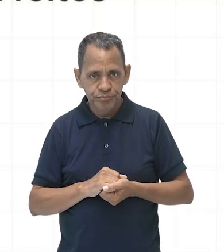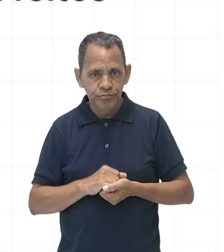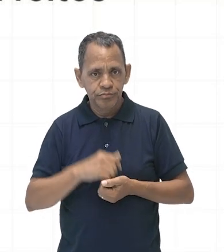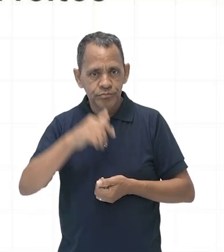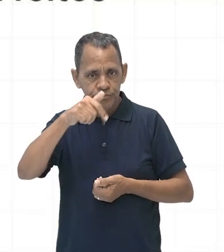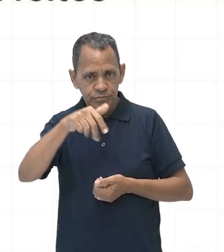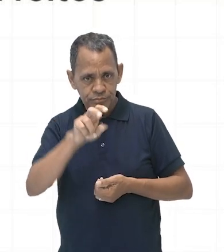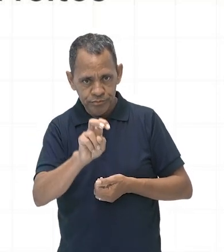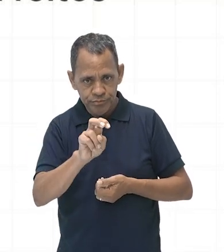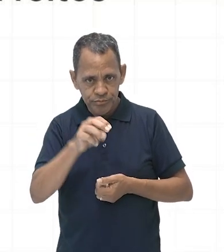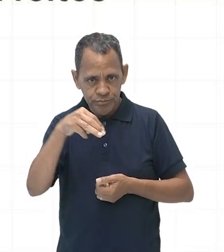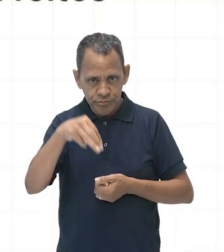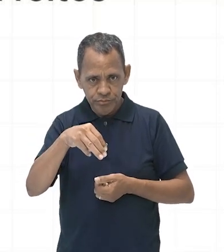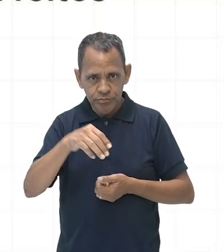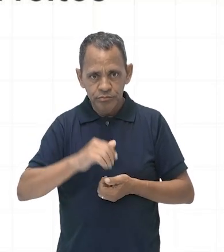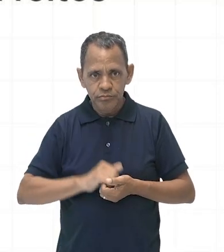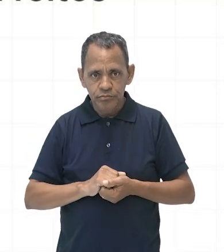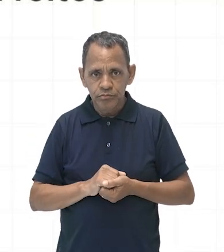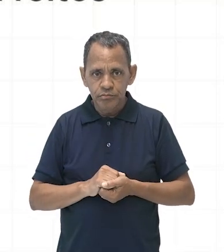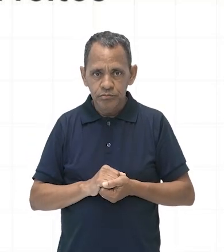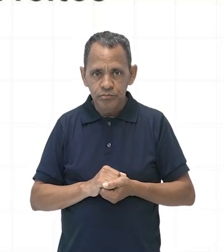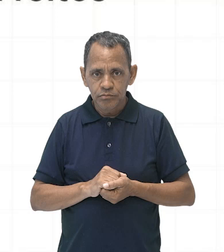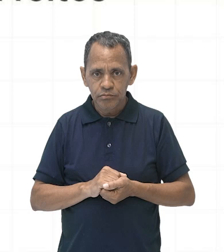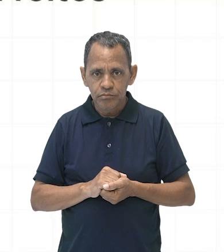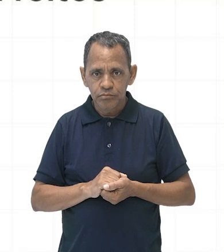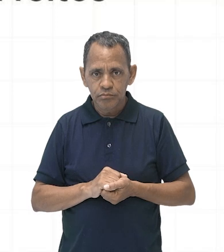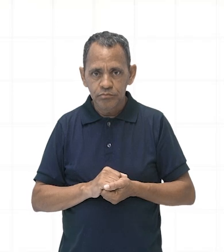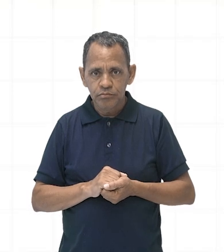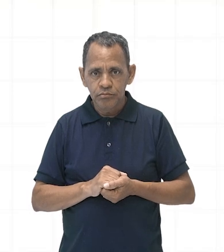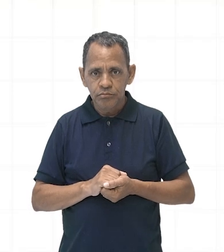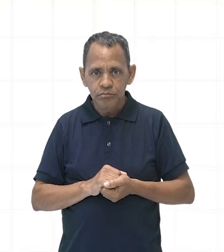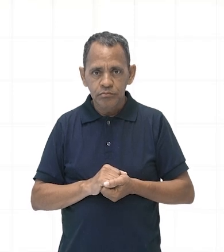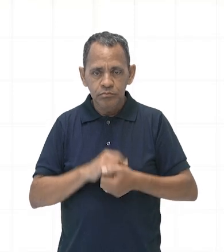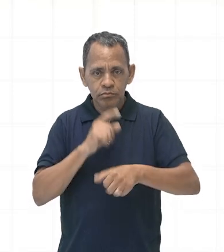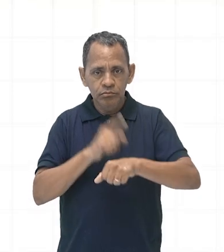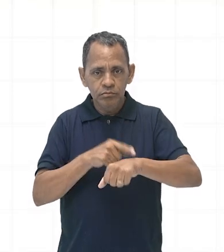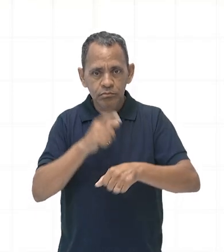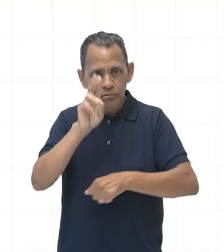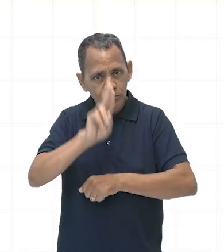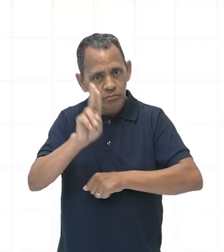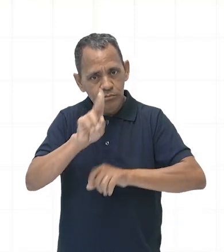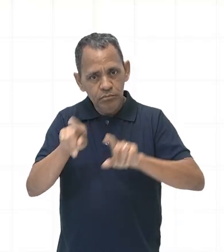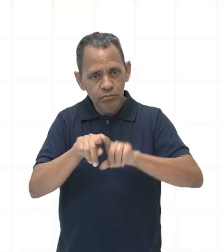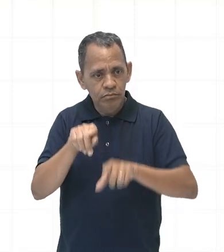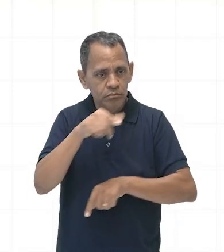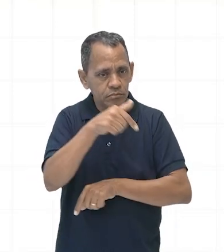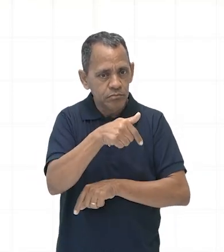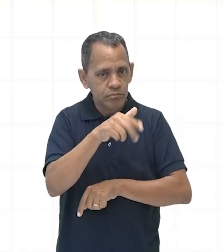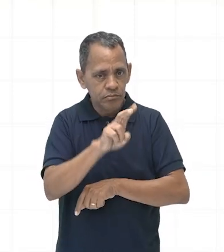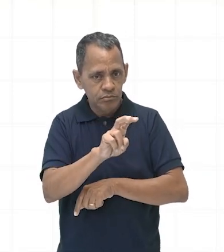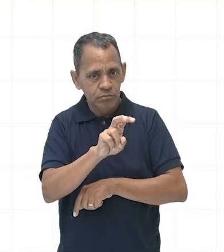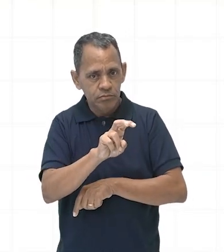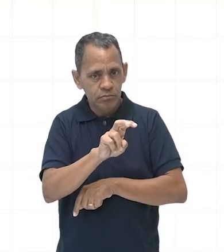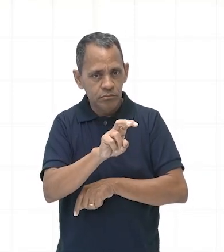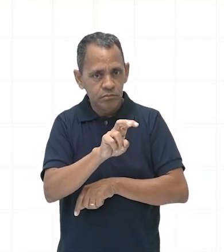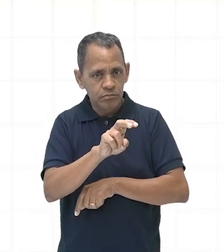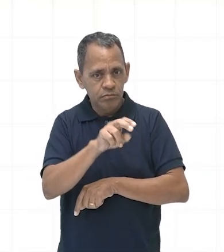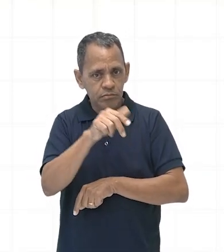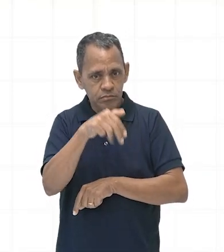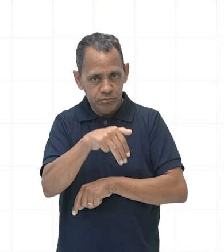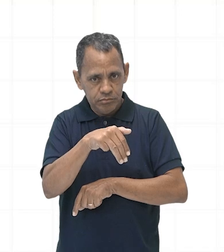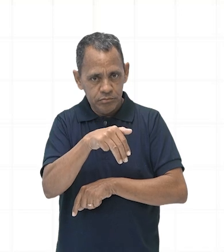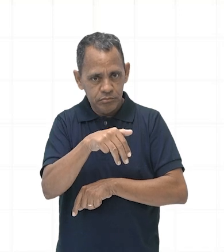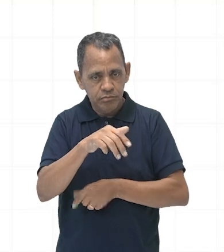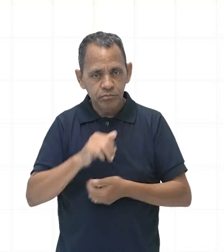minutos, né? 75 minutos. Então, o tempo gasto foi de 75 minutos, né?